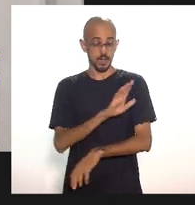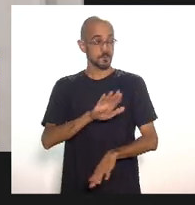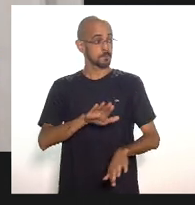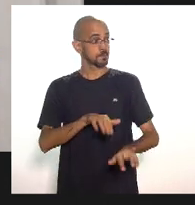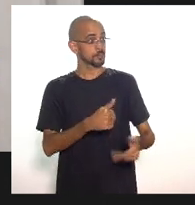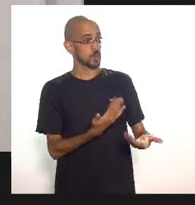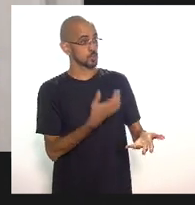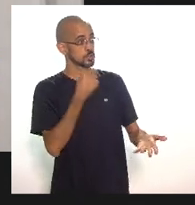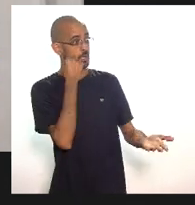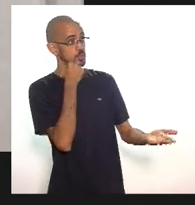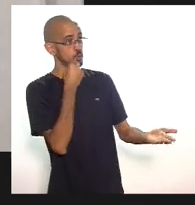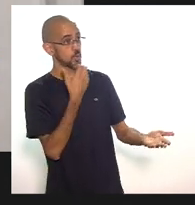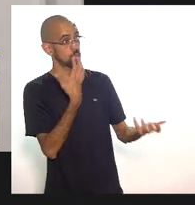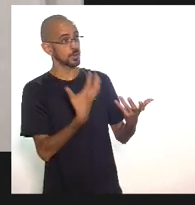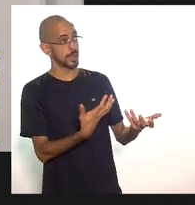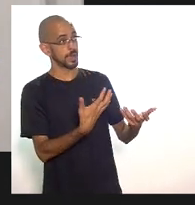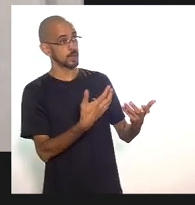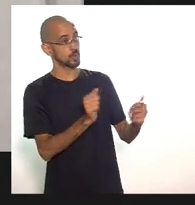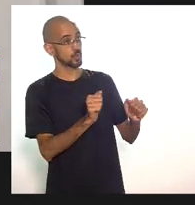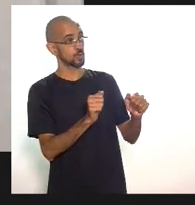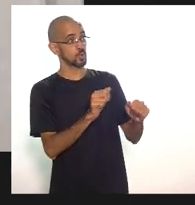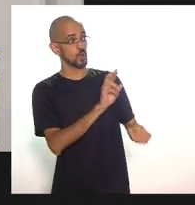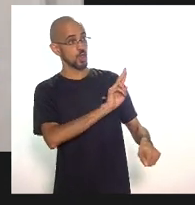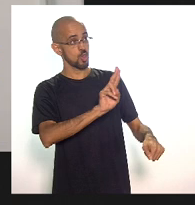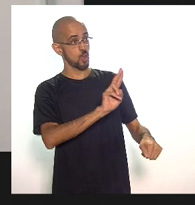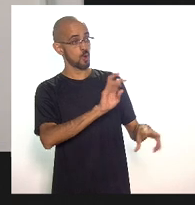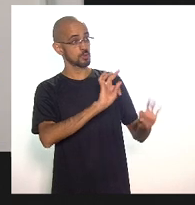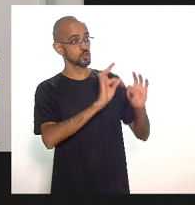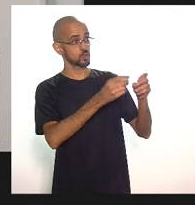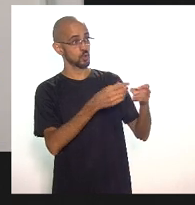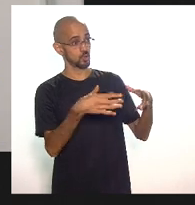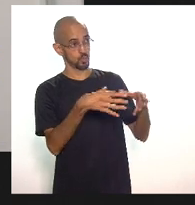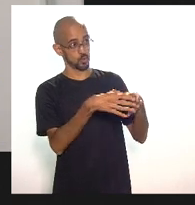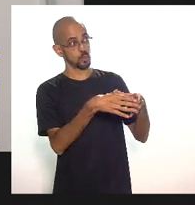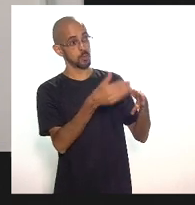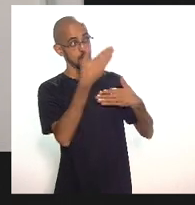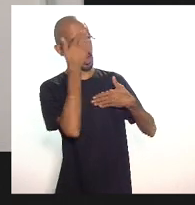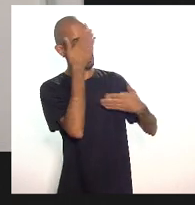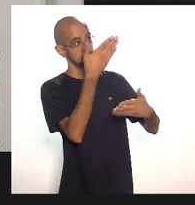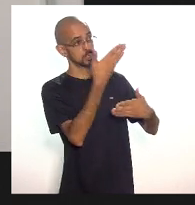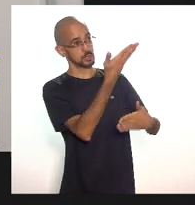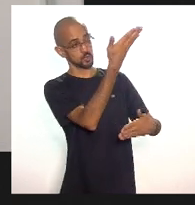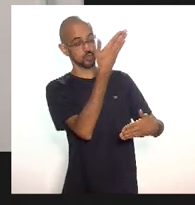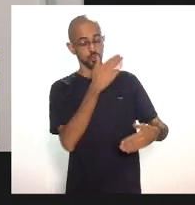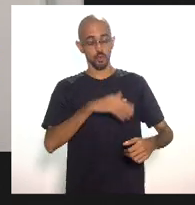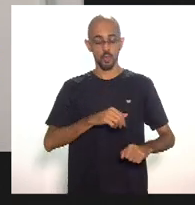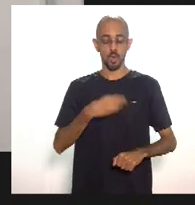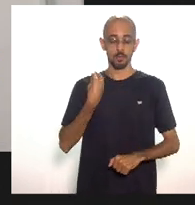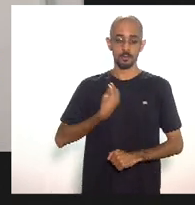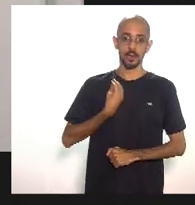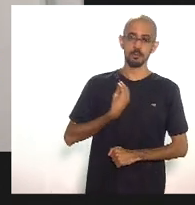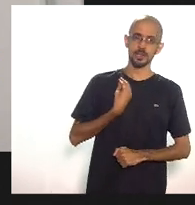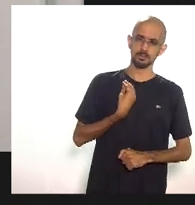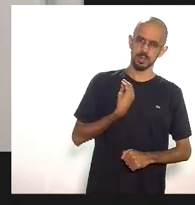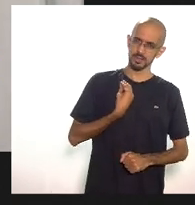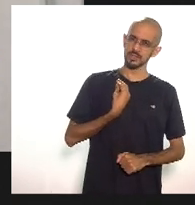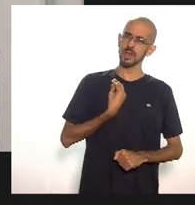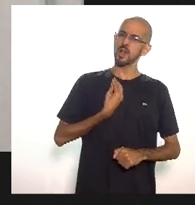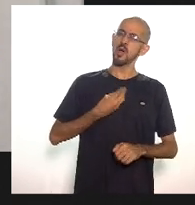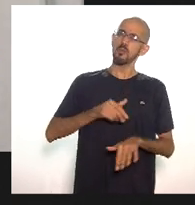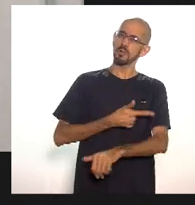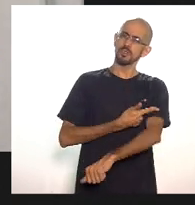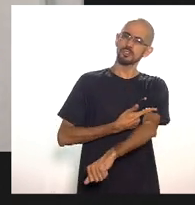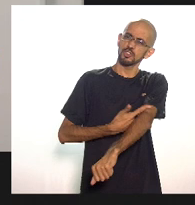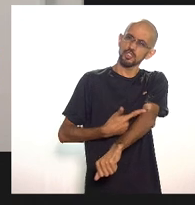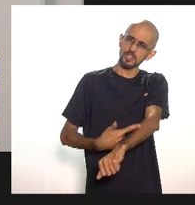né, dos meus pares, agradecer enormemente a sua gentileza por